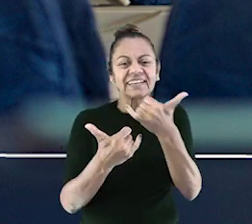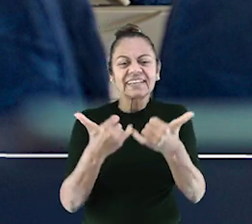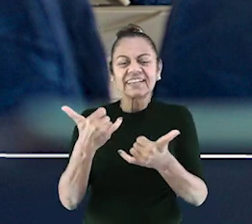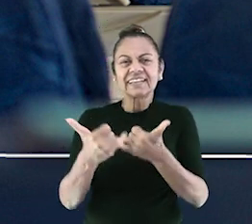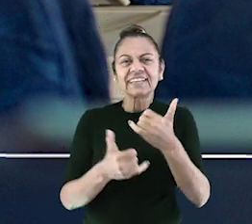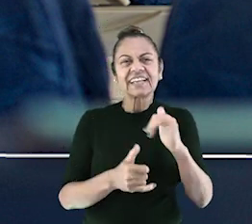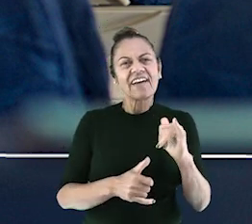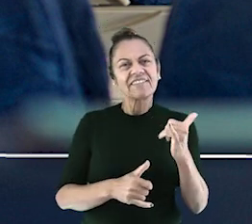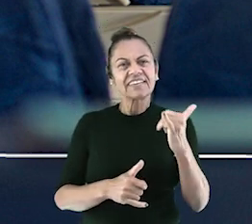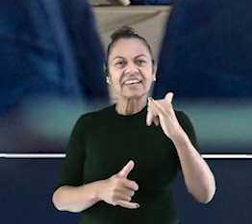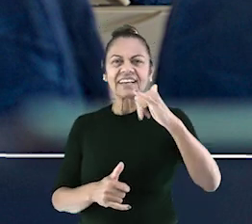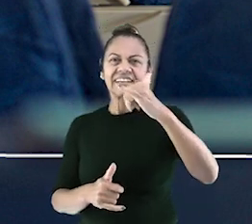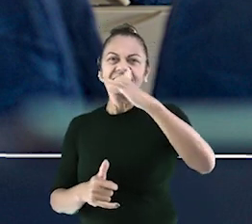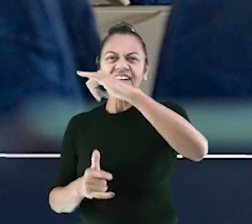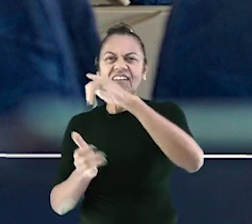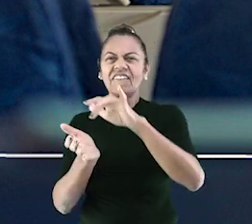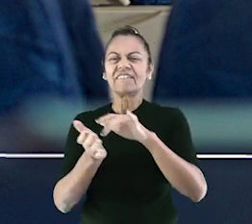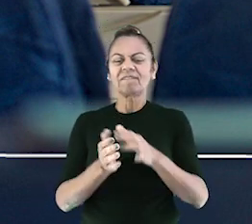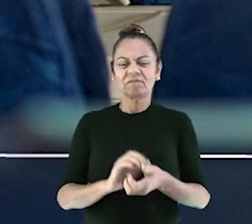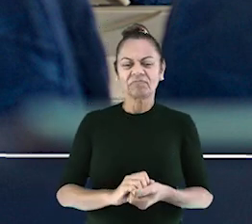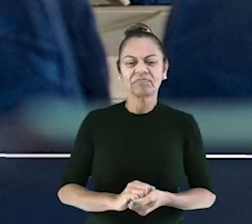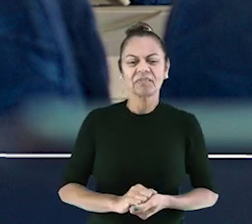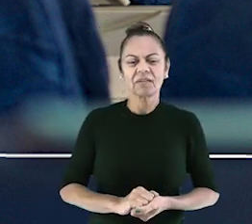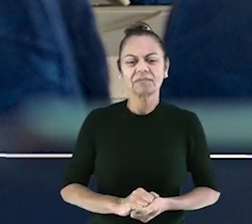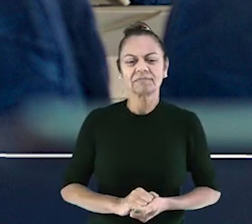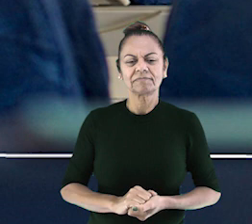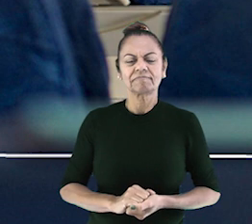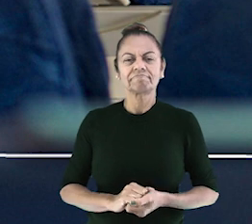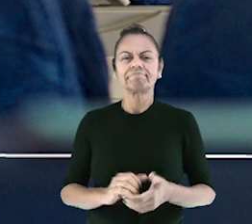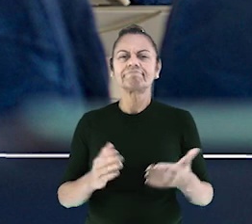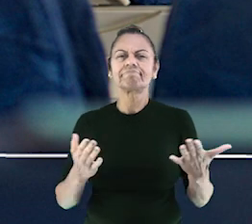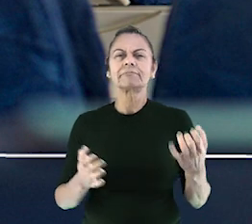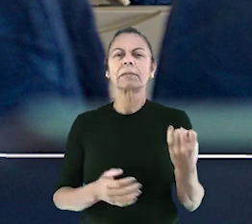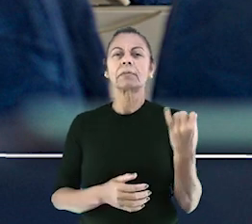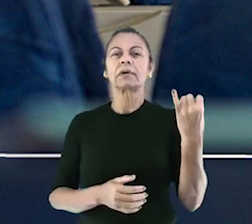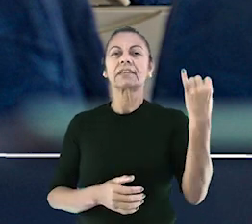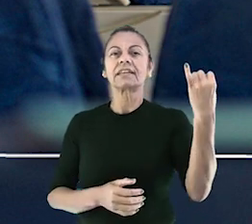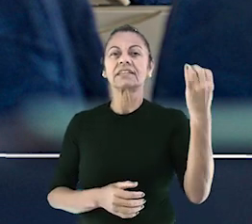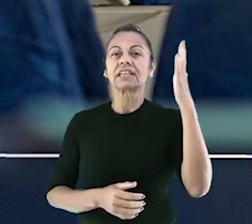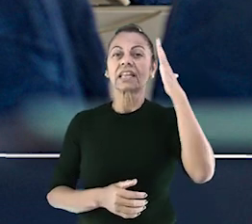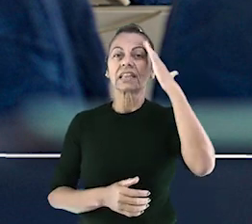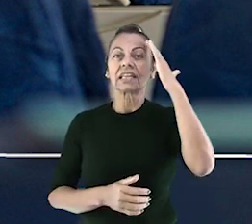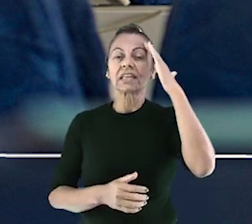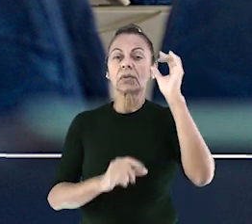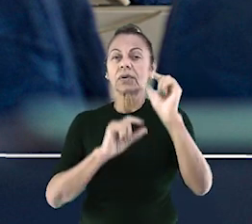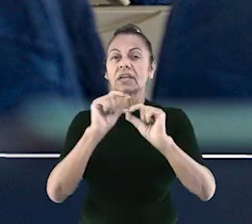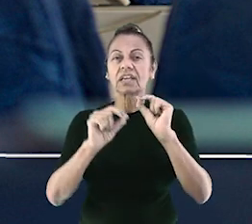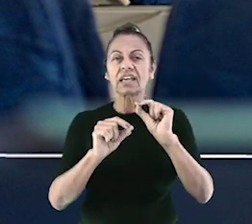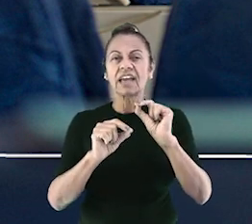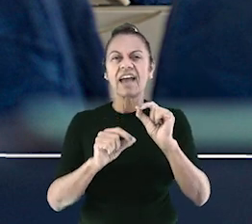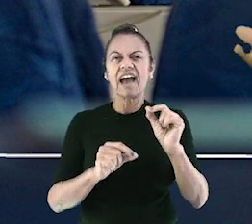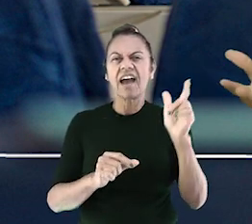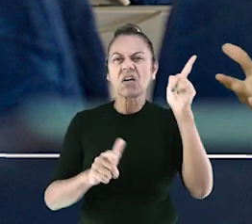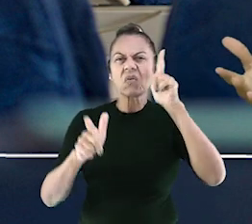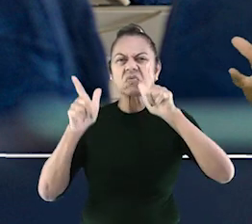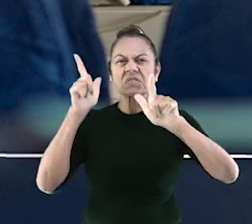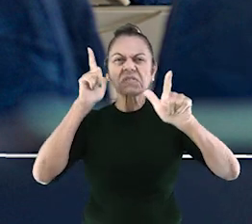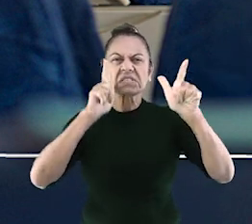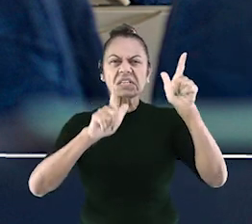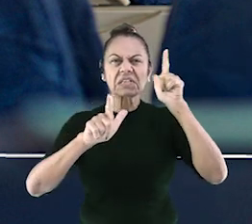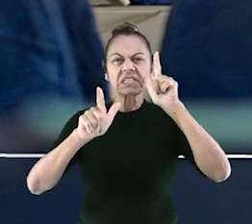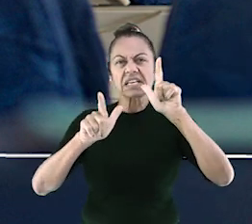brincando, isso mesmo! E o importante é entender que não se trata de ganhar ou